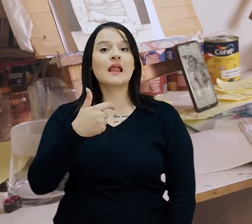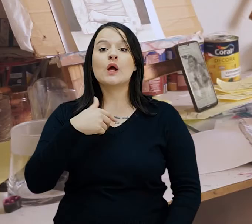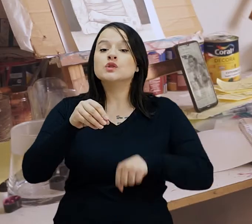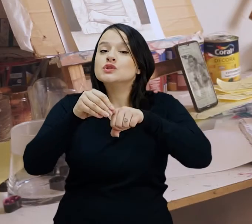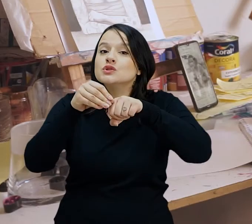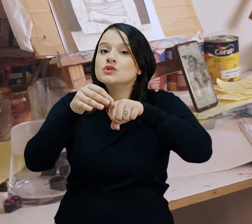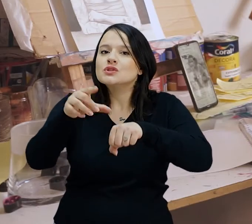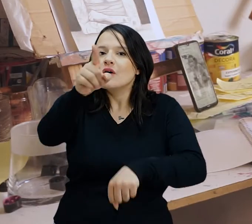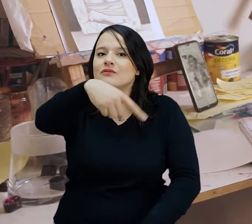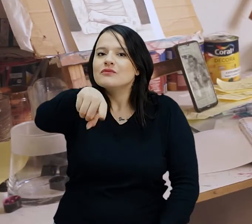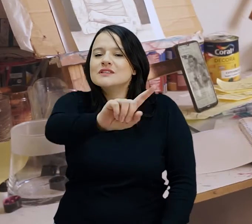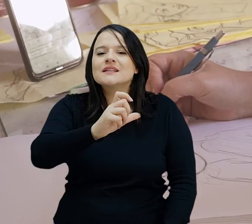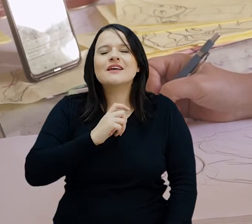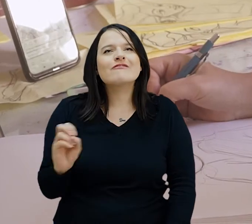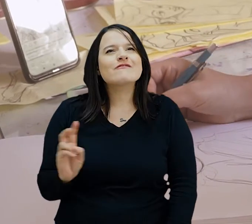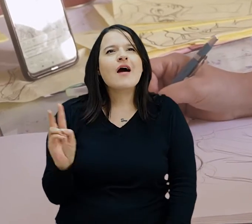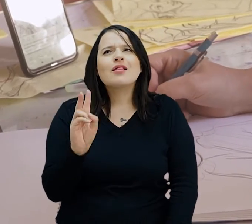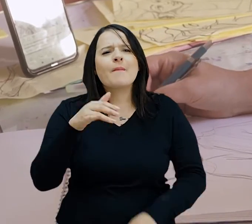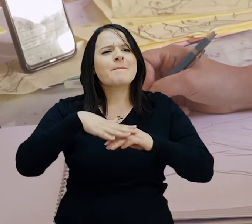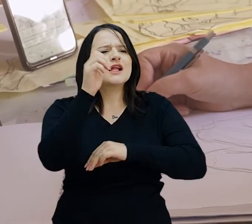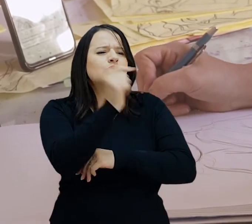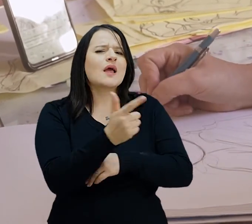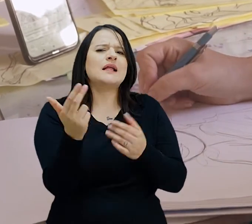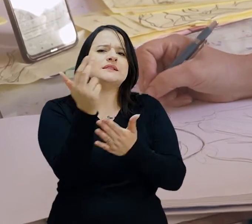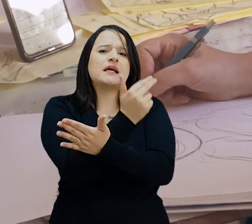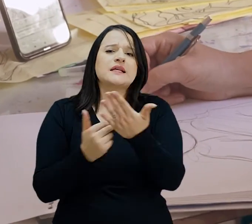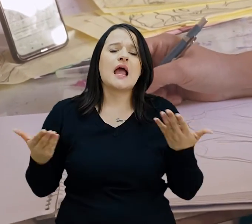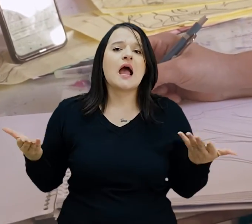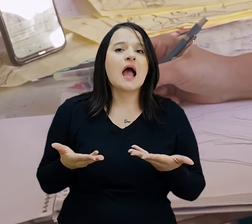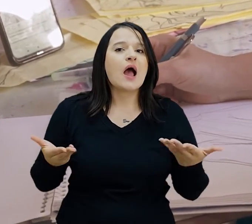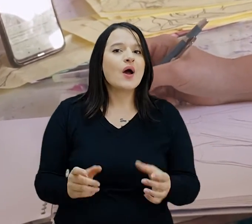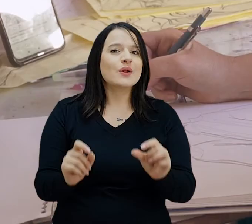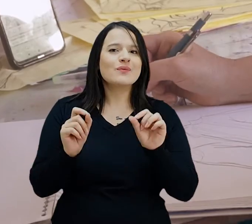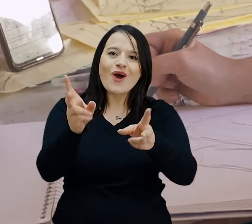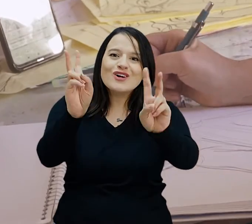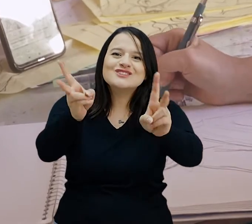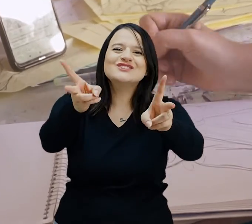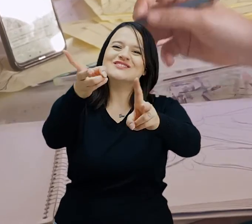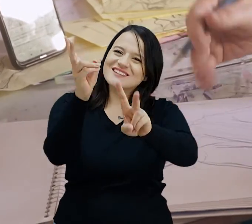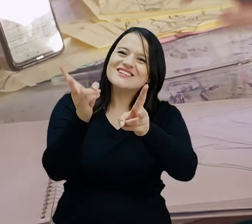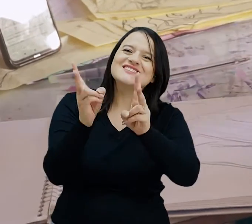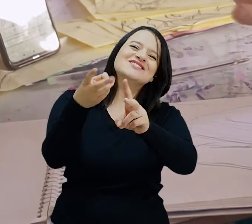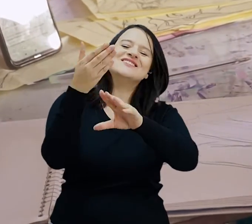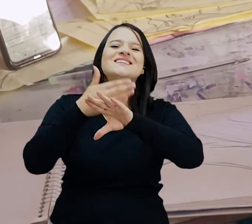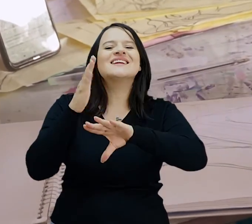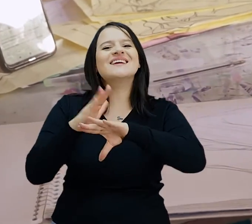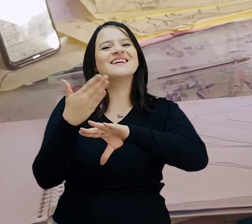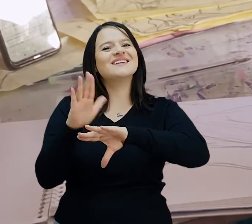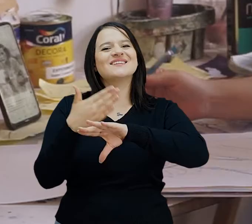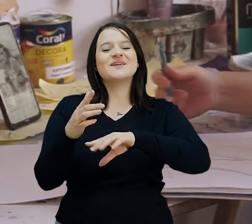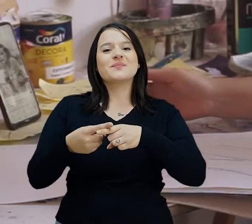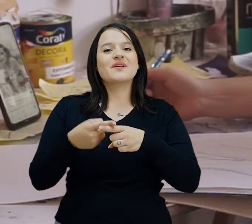que eu posso dar de dica mais valiosa, mais do que tá desenhando aqui, é continua.